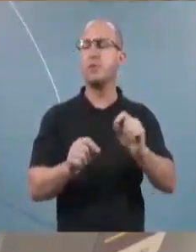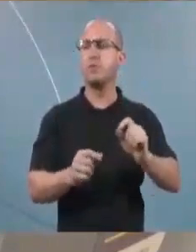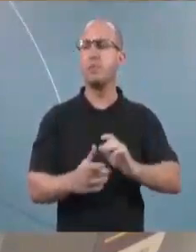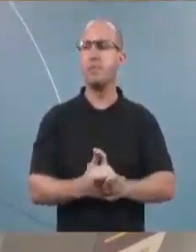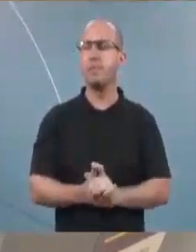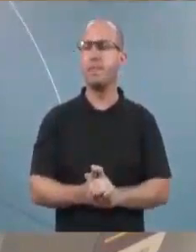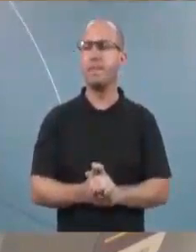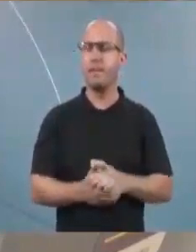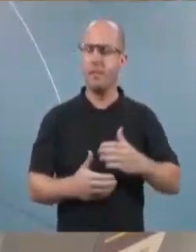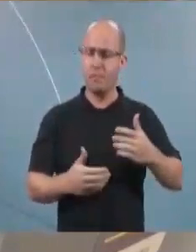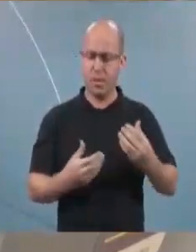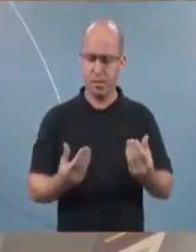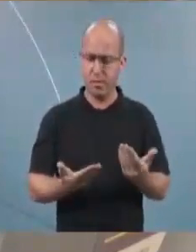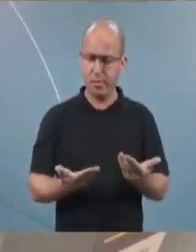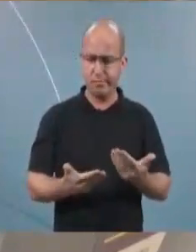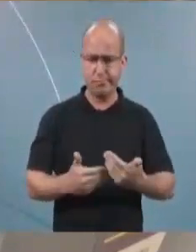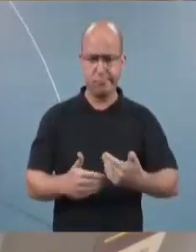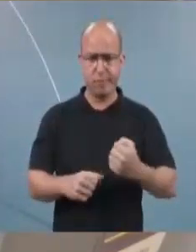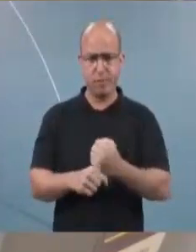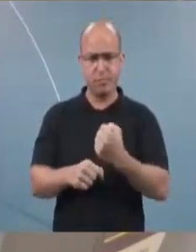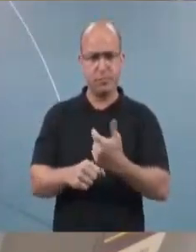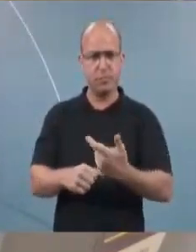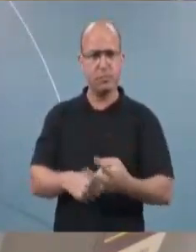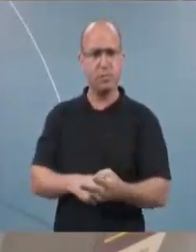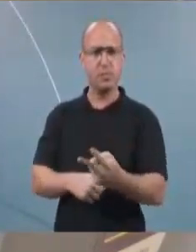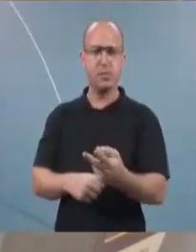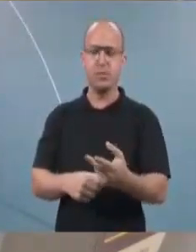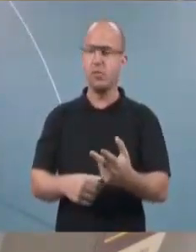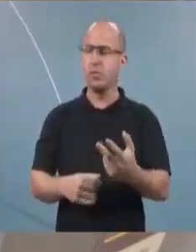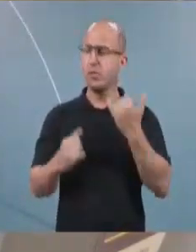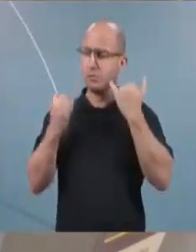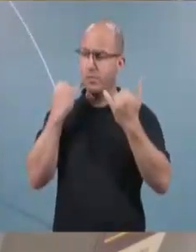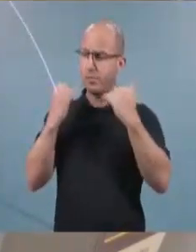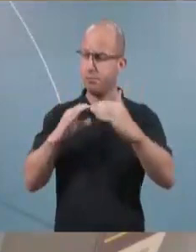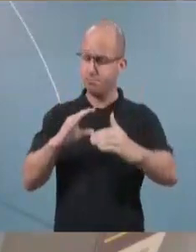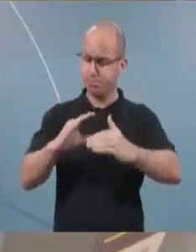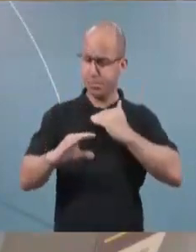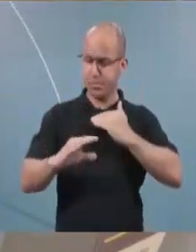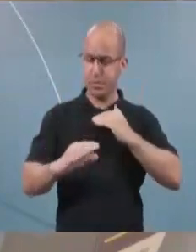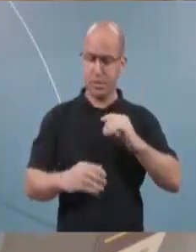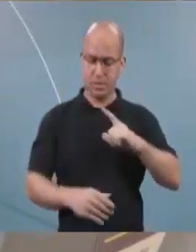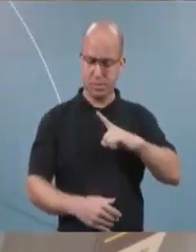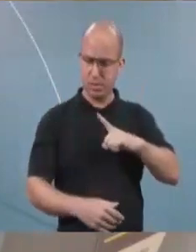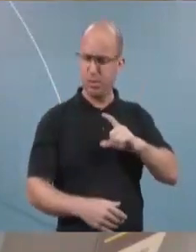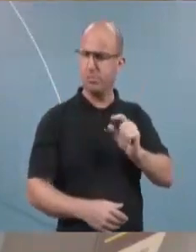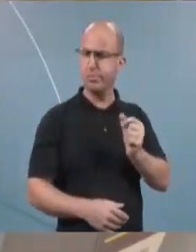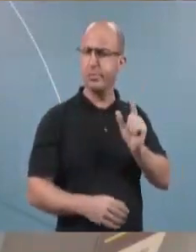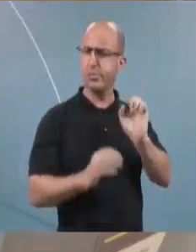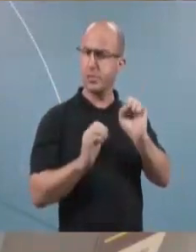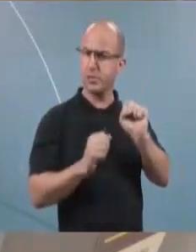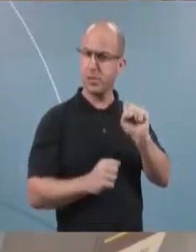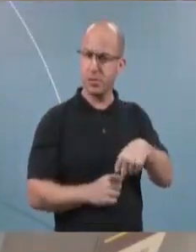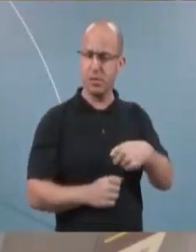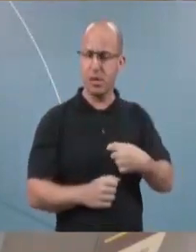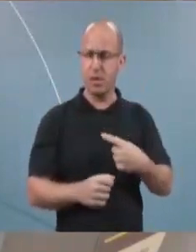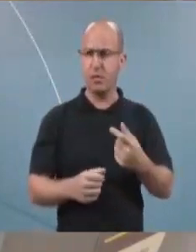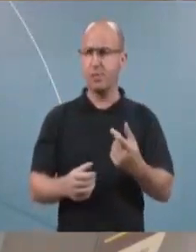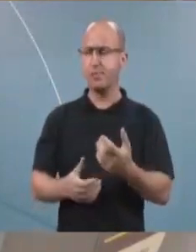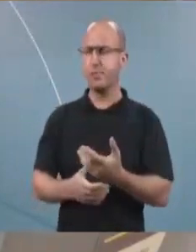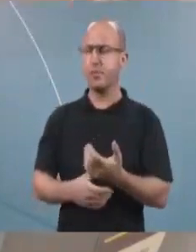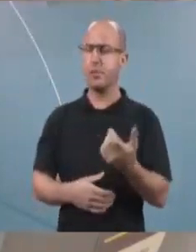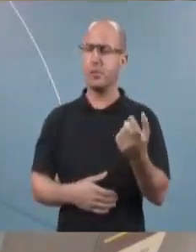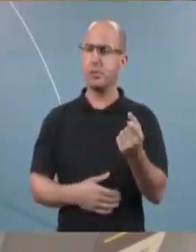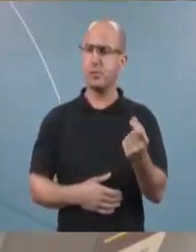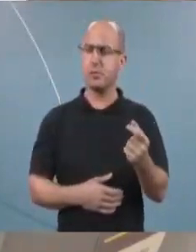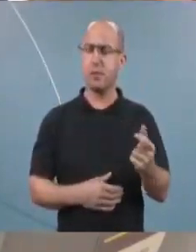senão não vai andar e eu trago aqui a informação que tem o dinheiro Deputado n se for feito porque esse